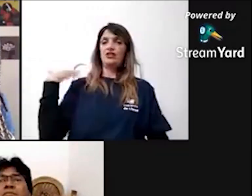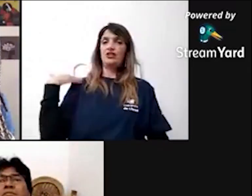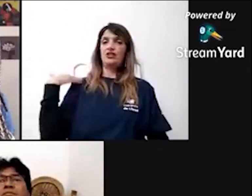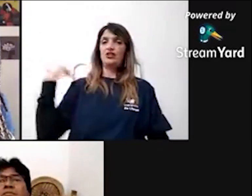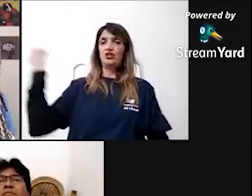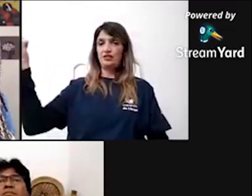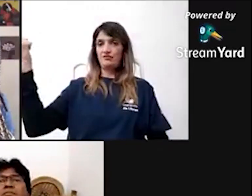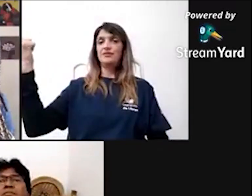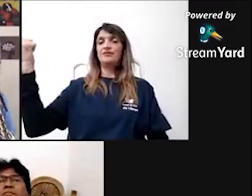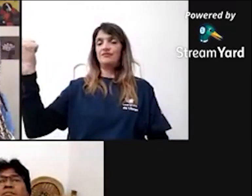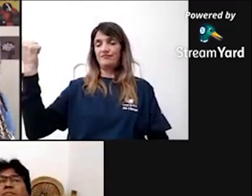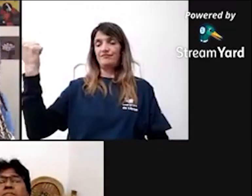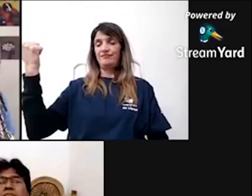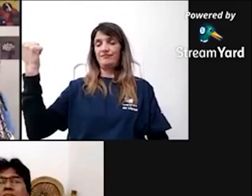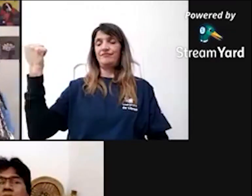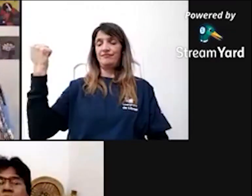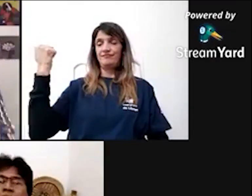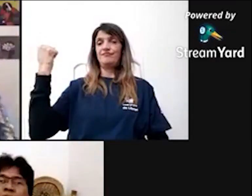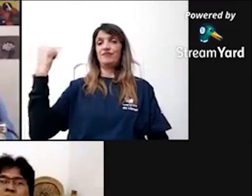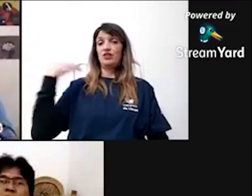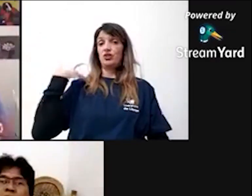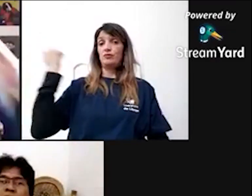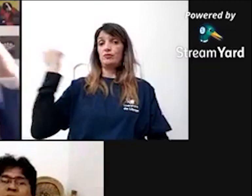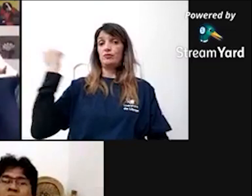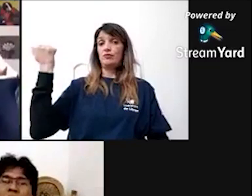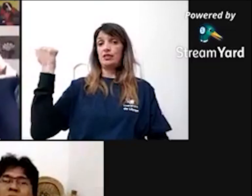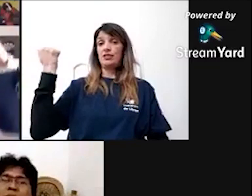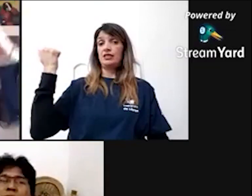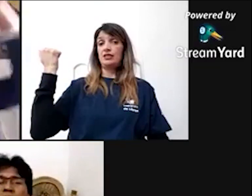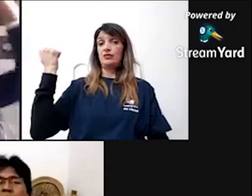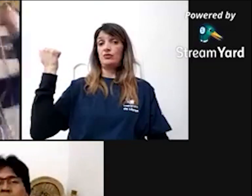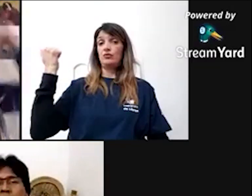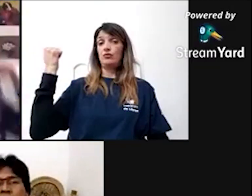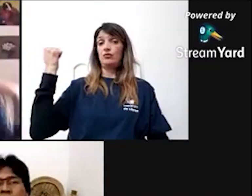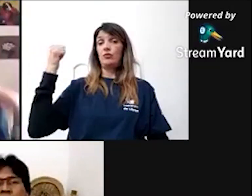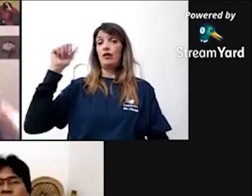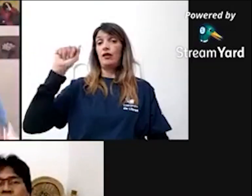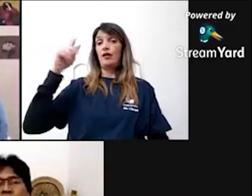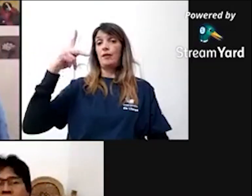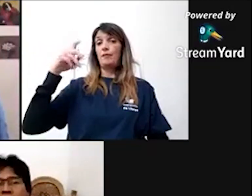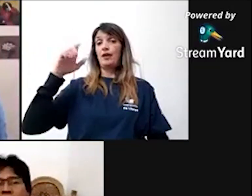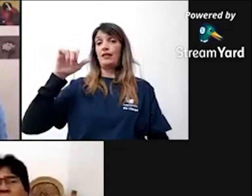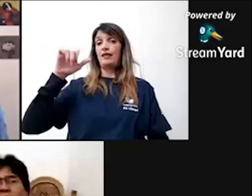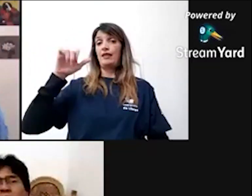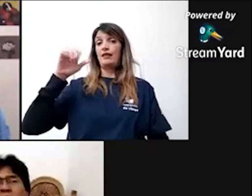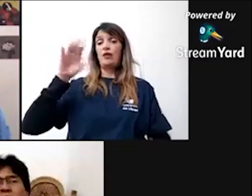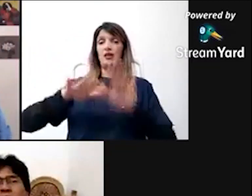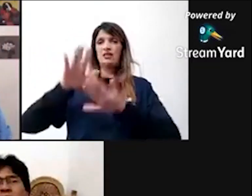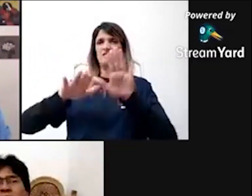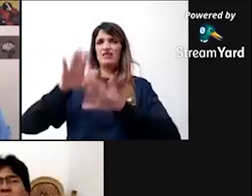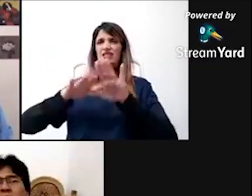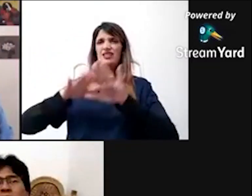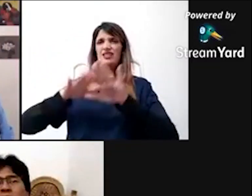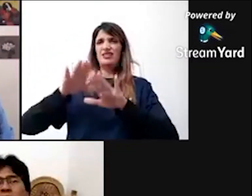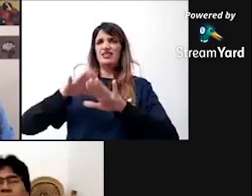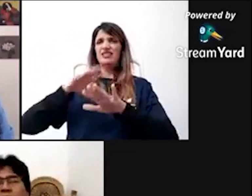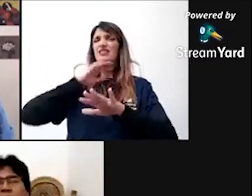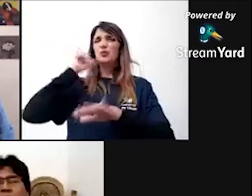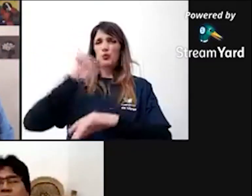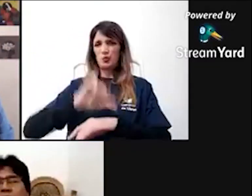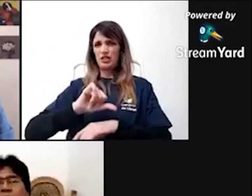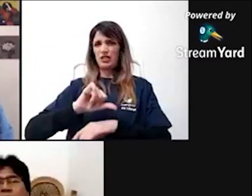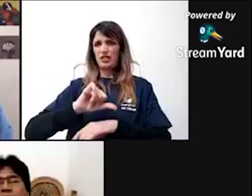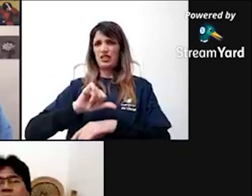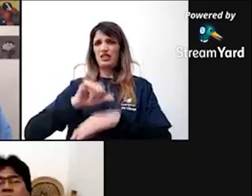nos chama. E esse chamado, esse apelido, muitas vezes é pejorativo, que quase sempre é uma forma negativa de a